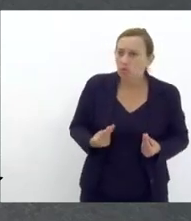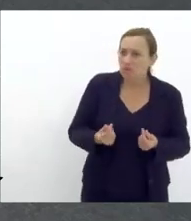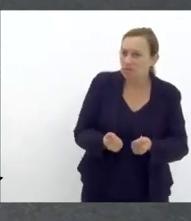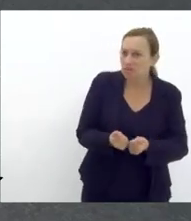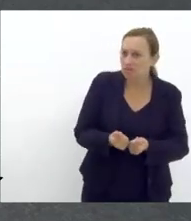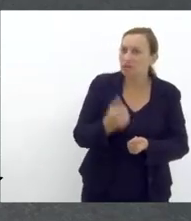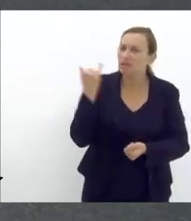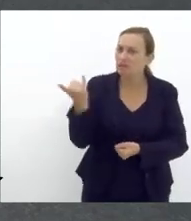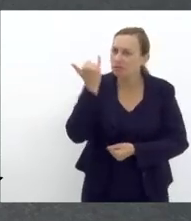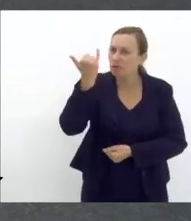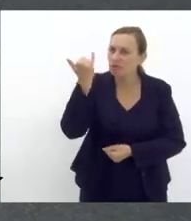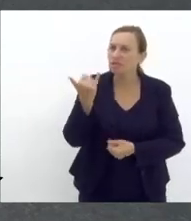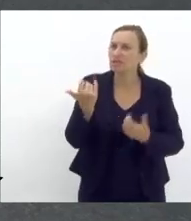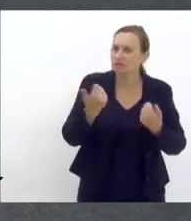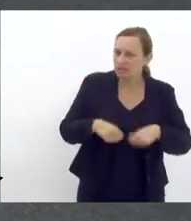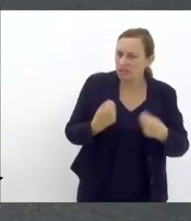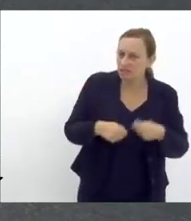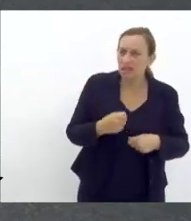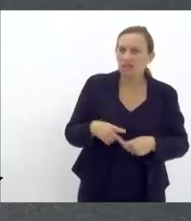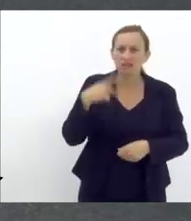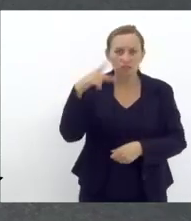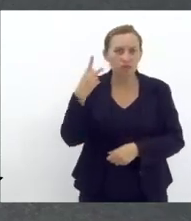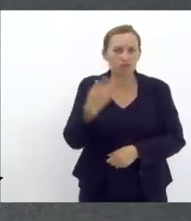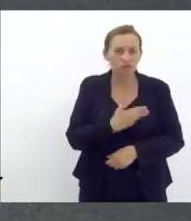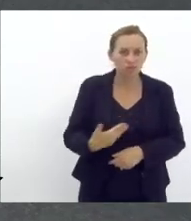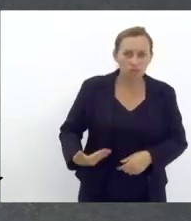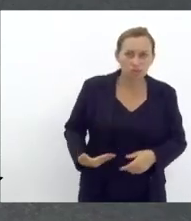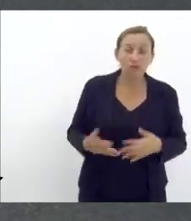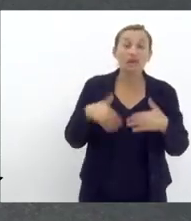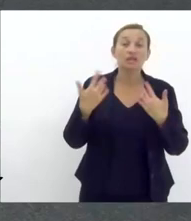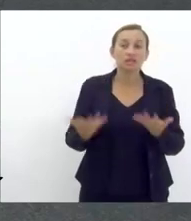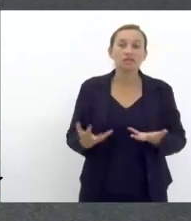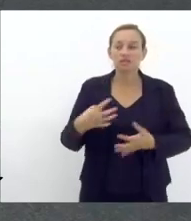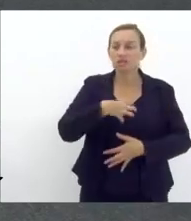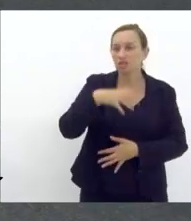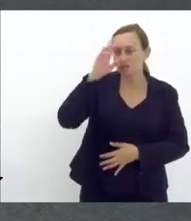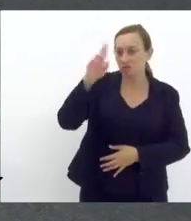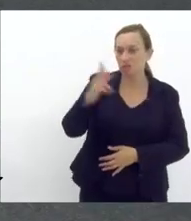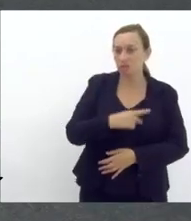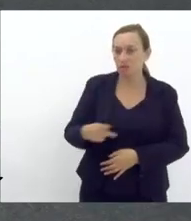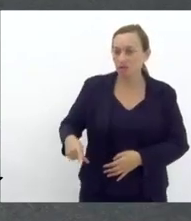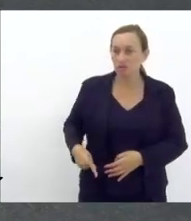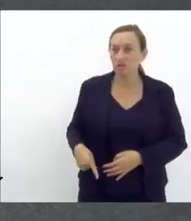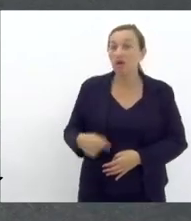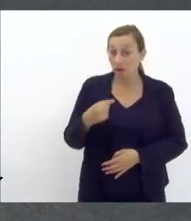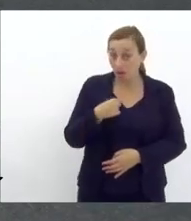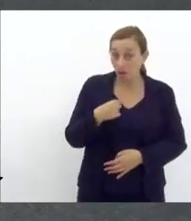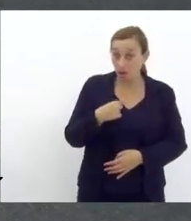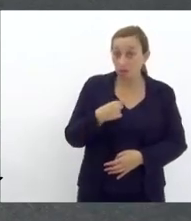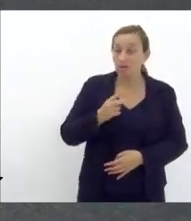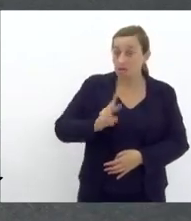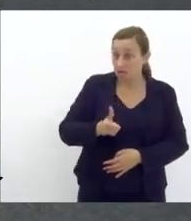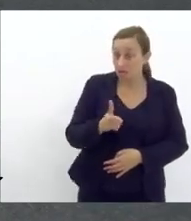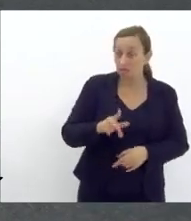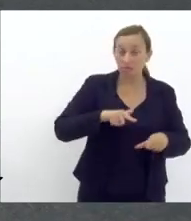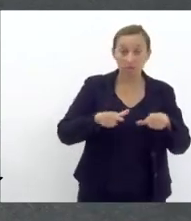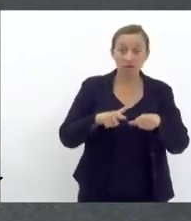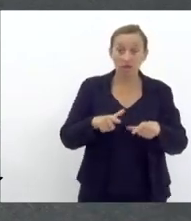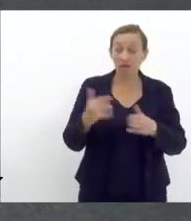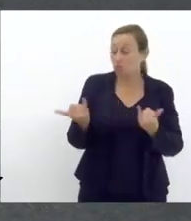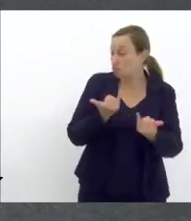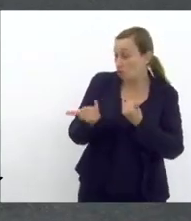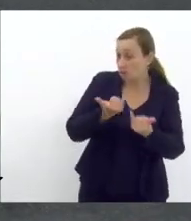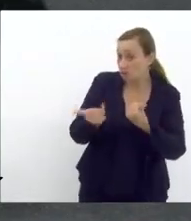importante necessária da política pública Então nesse sentido a senhora Presidente eu sempre trabalhei com dados